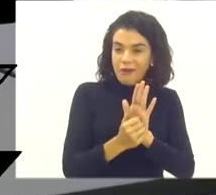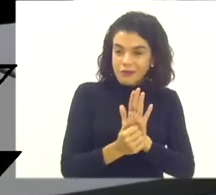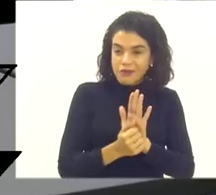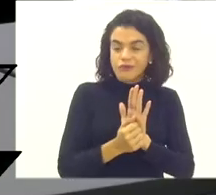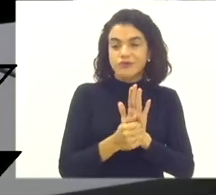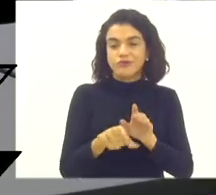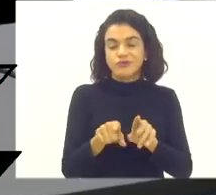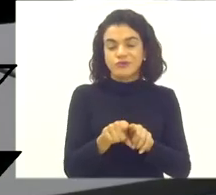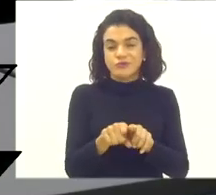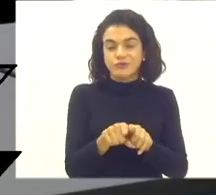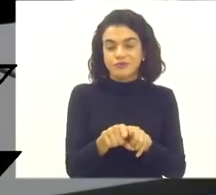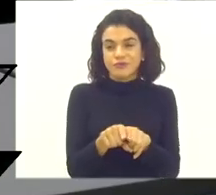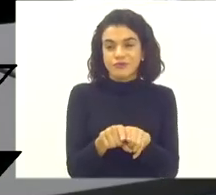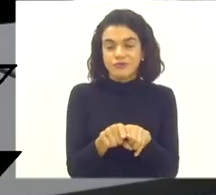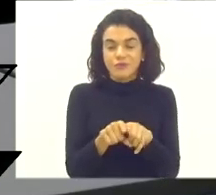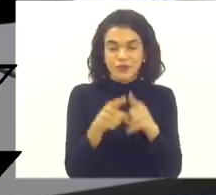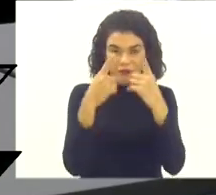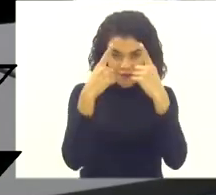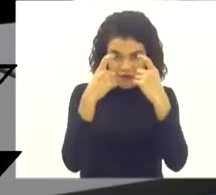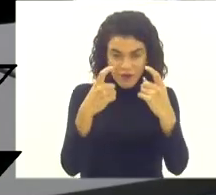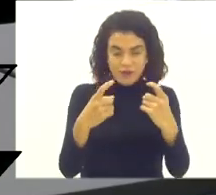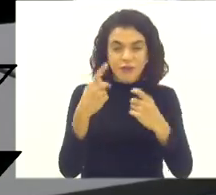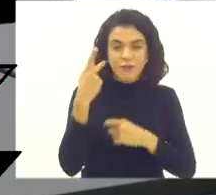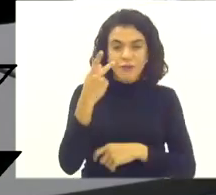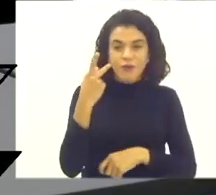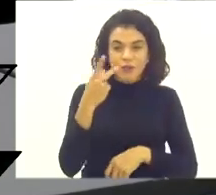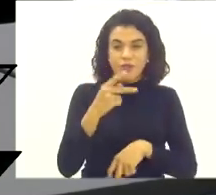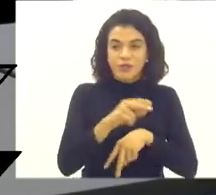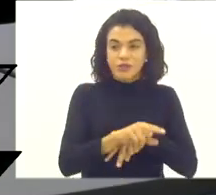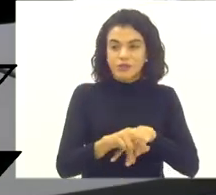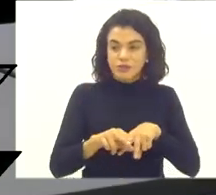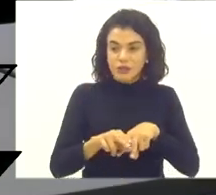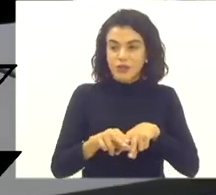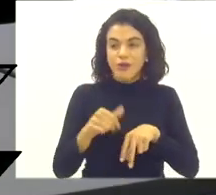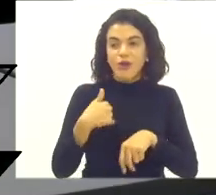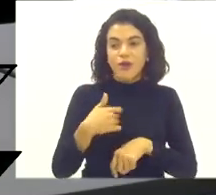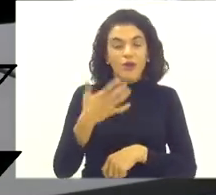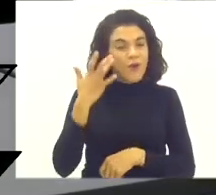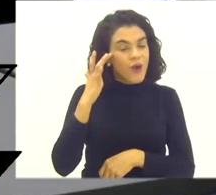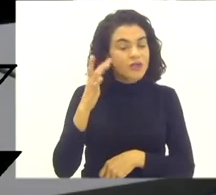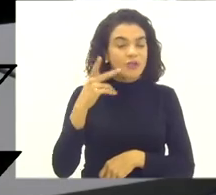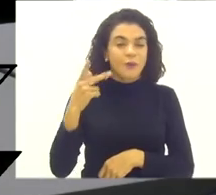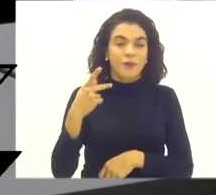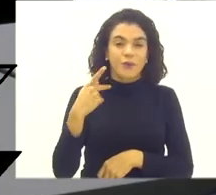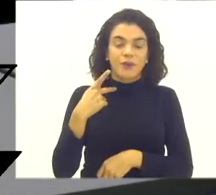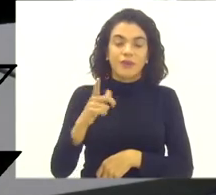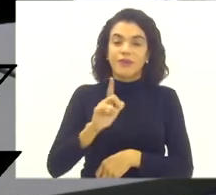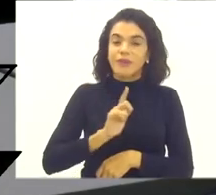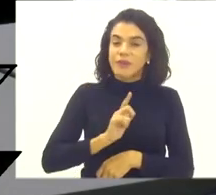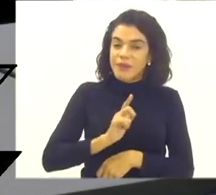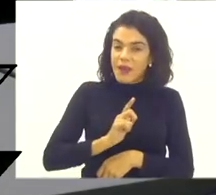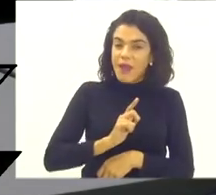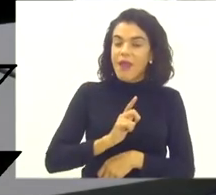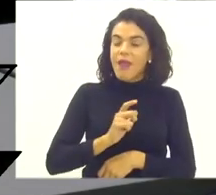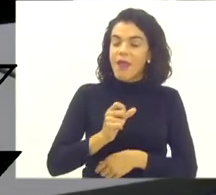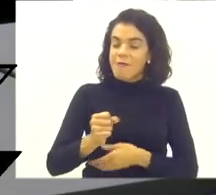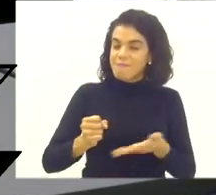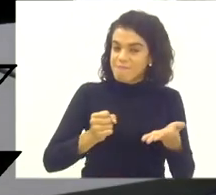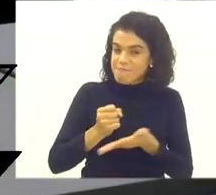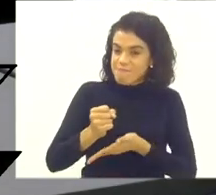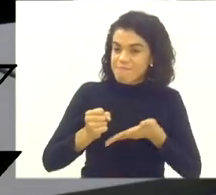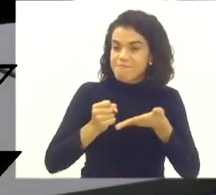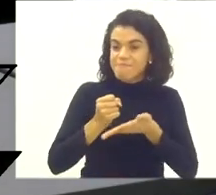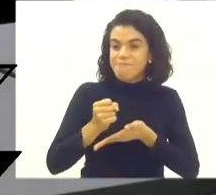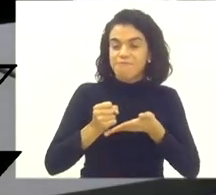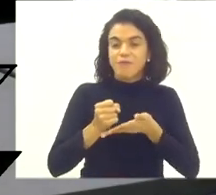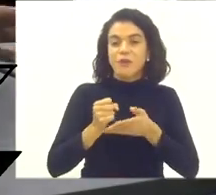de violência política de gênero eu acho que a procuradoria ela teria muito acabou isso para isso e Talvez